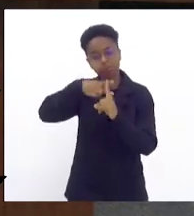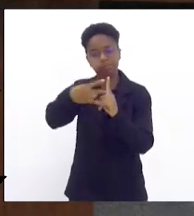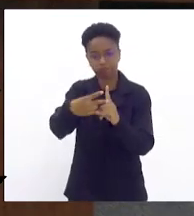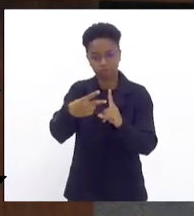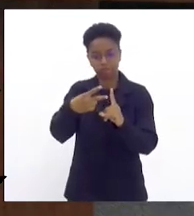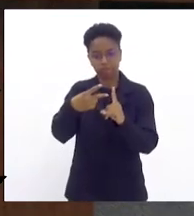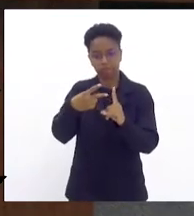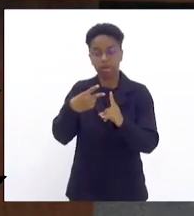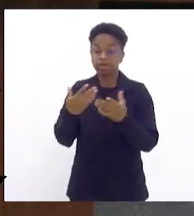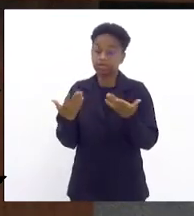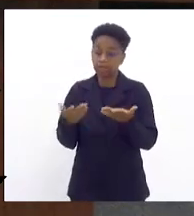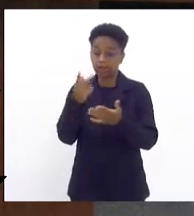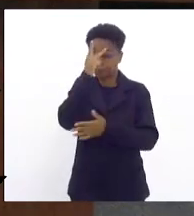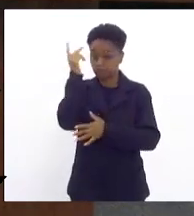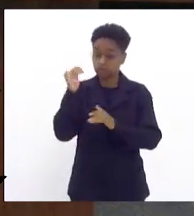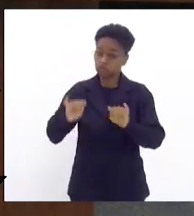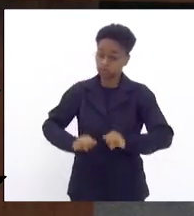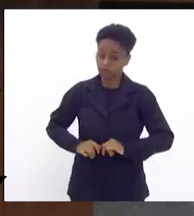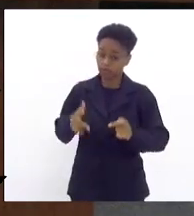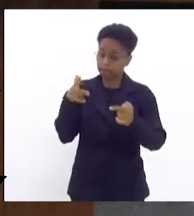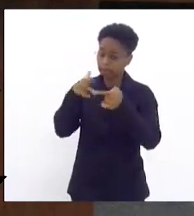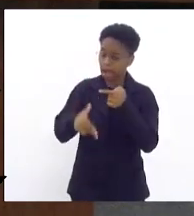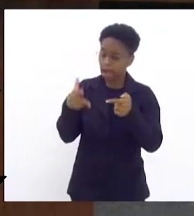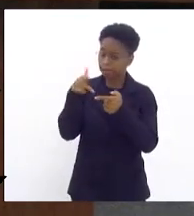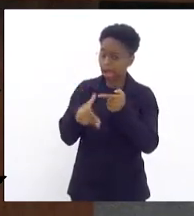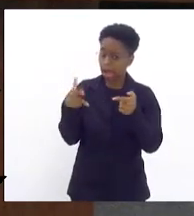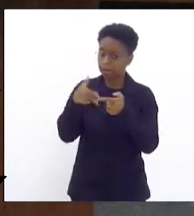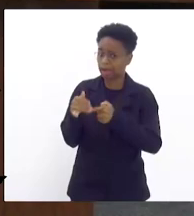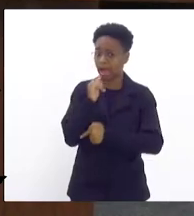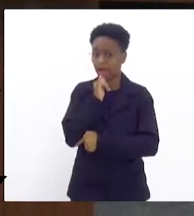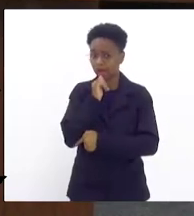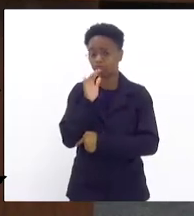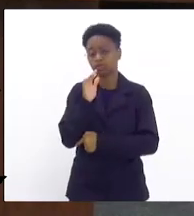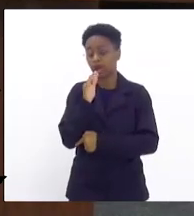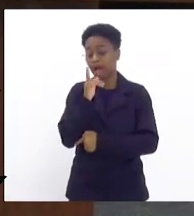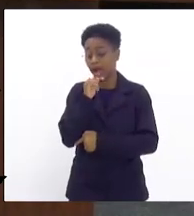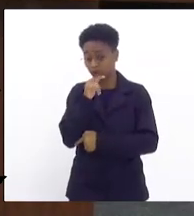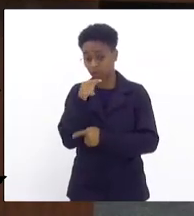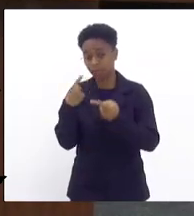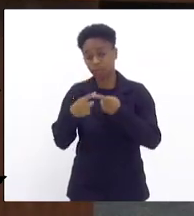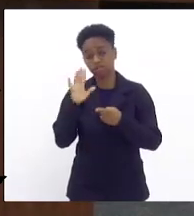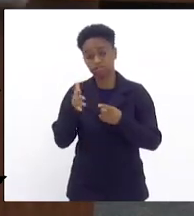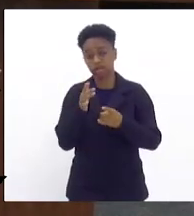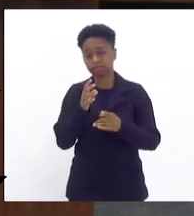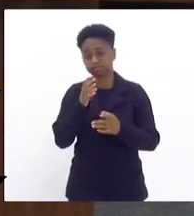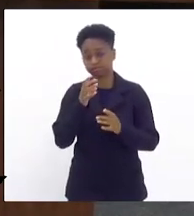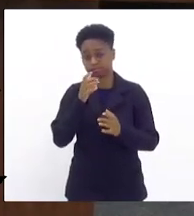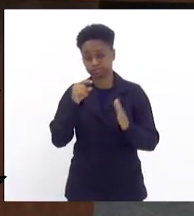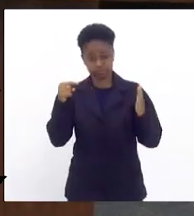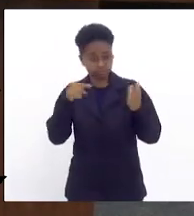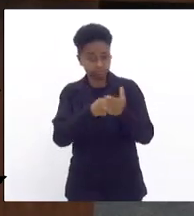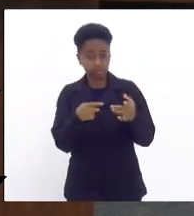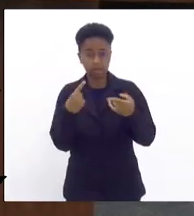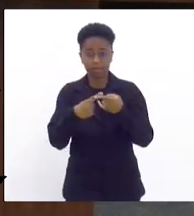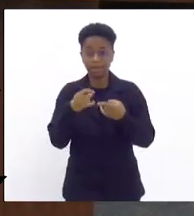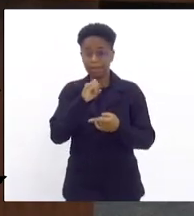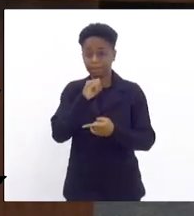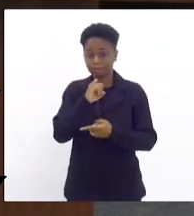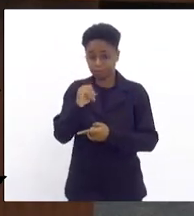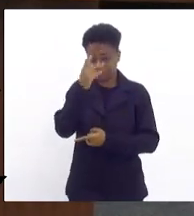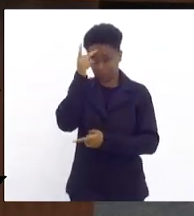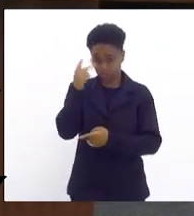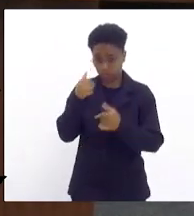aumentou, as pessoas estão sofrendo cortes, como já foi denunciado aqui, inclusive quando não estão em casa, está sendo quebrado calçada, está sendo